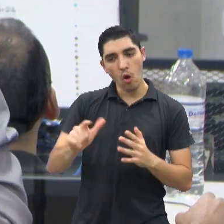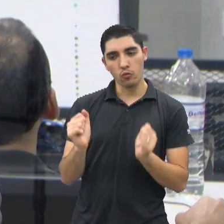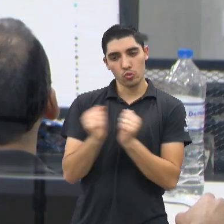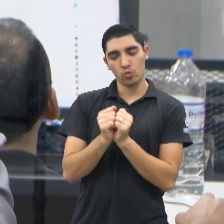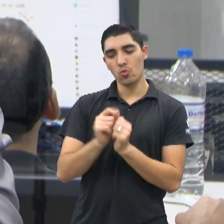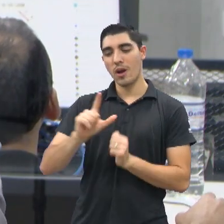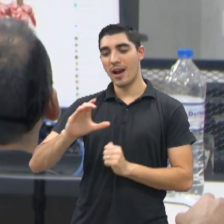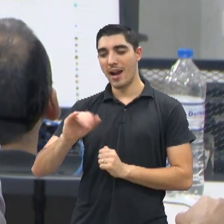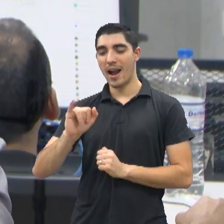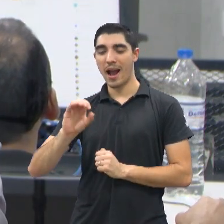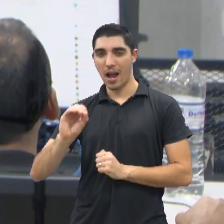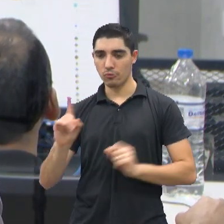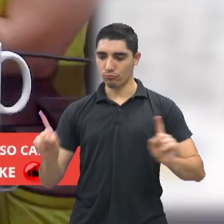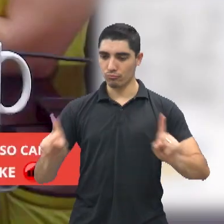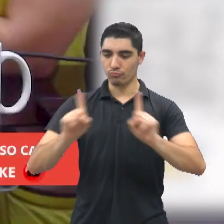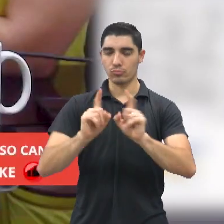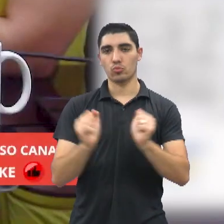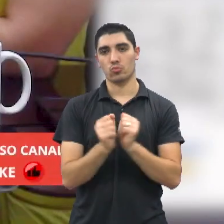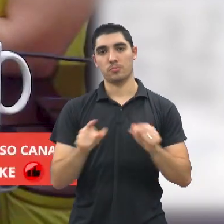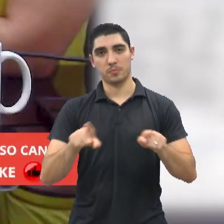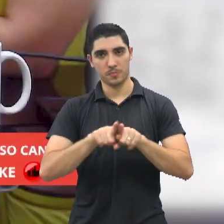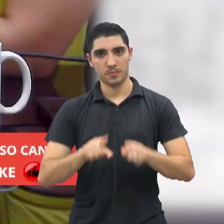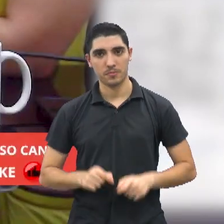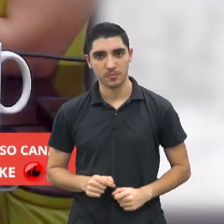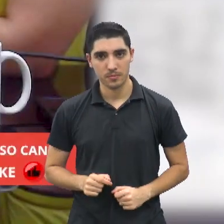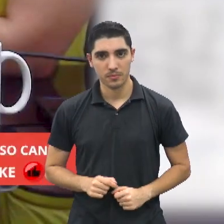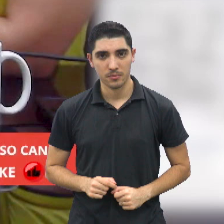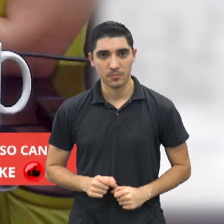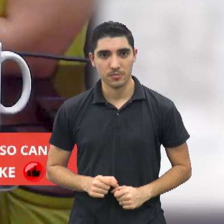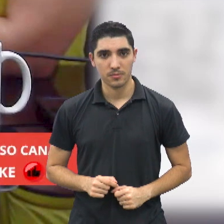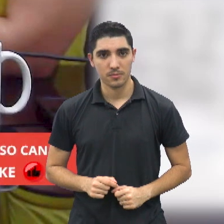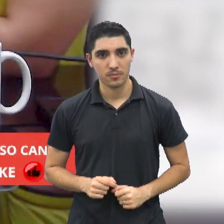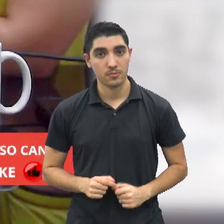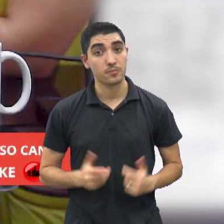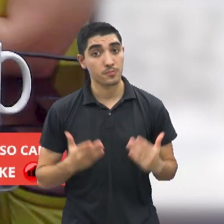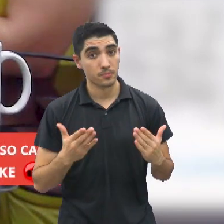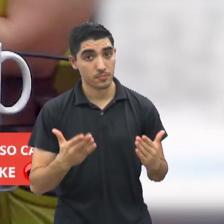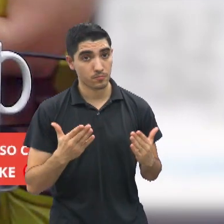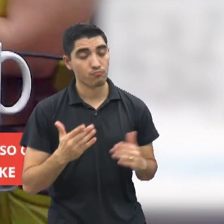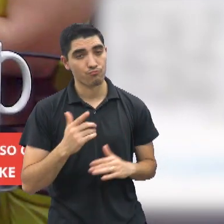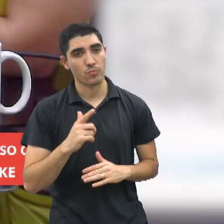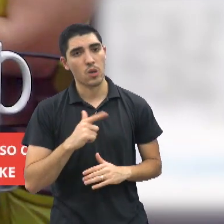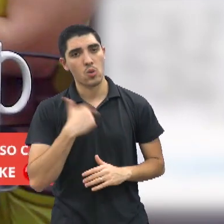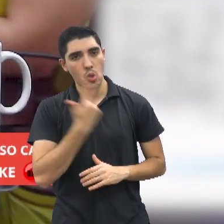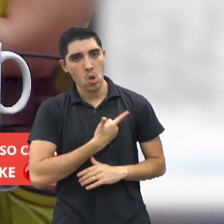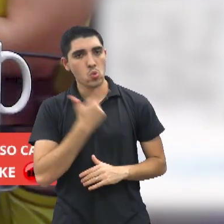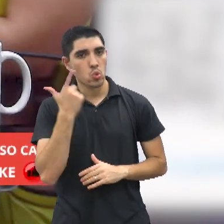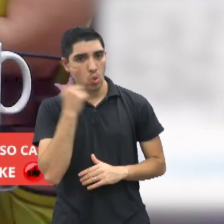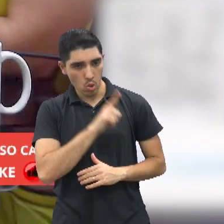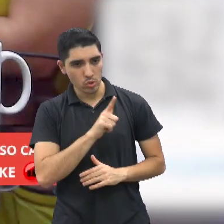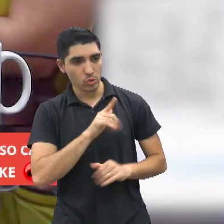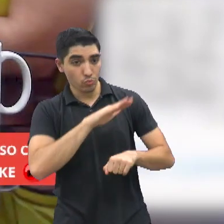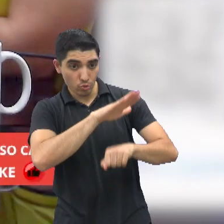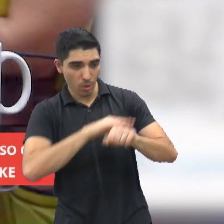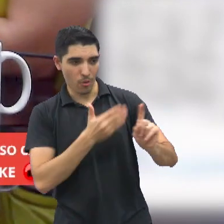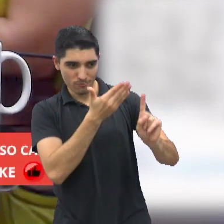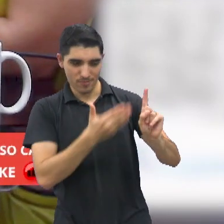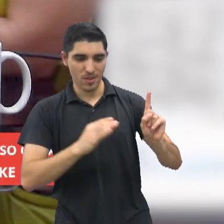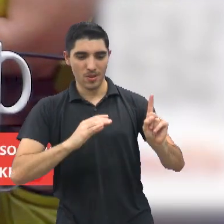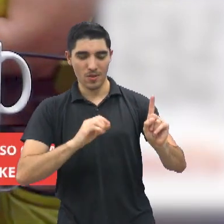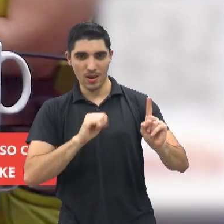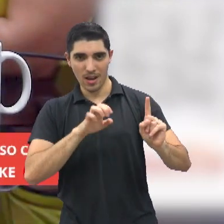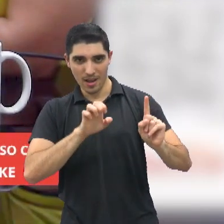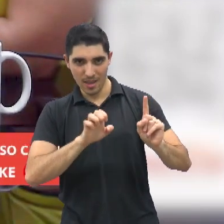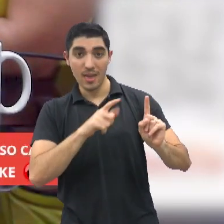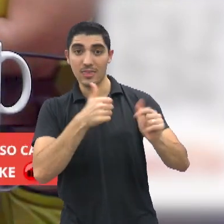vamos acompanhar quando a gente conseguiu concretizar a vinda do caé que tava lá no São Bento